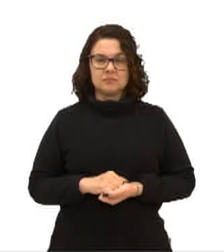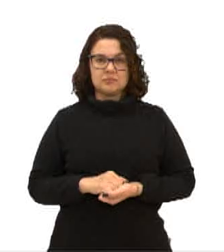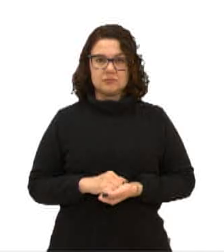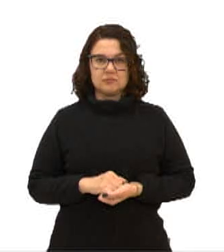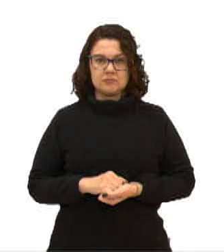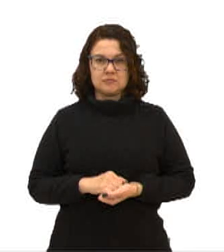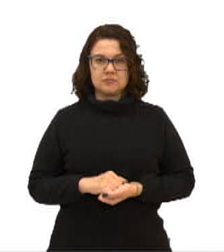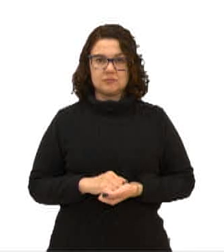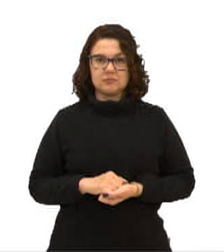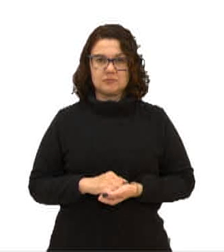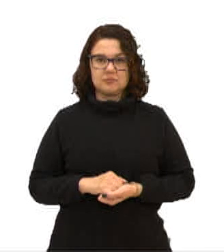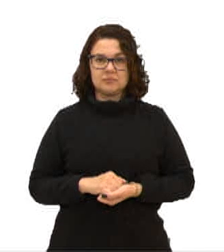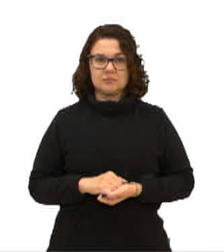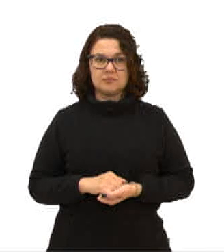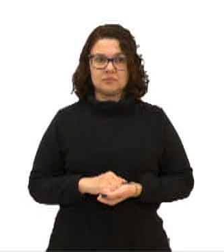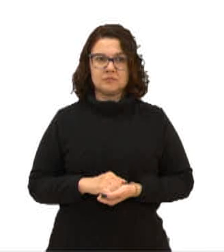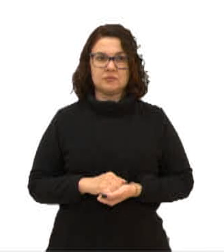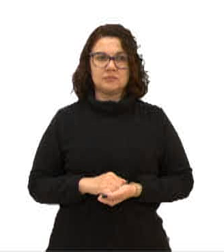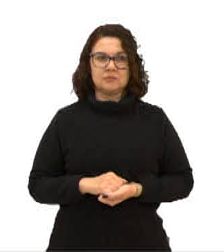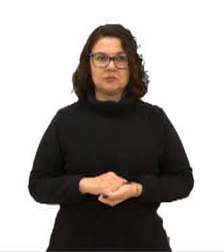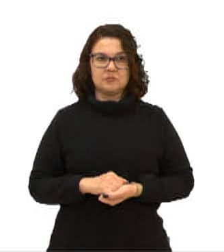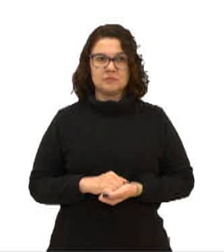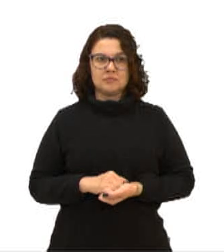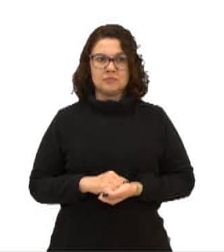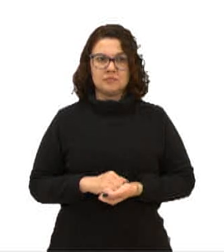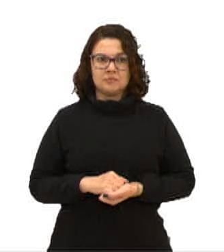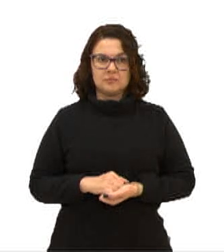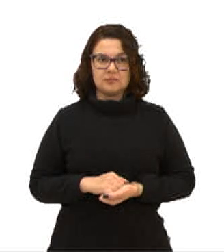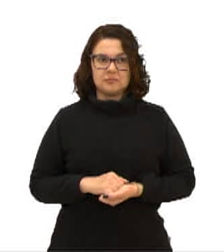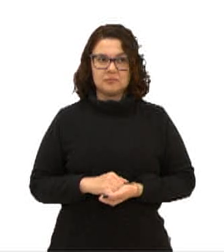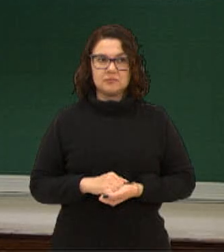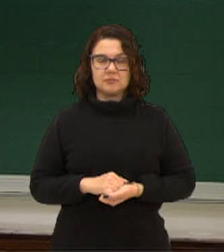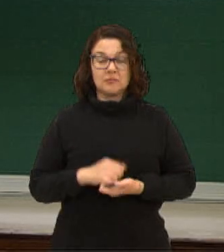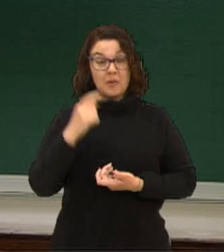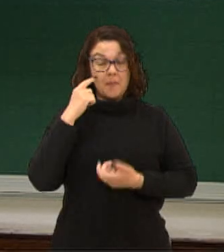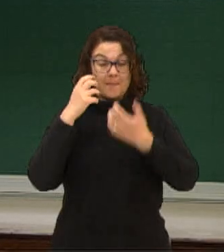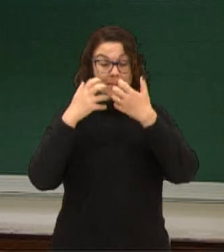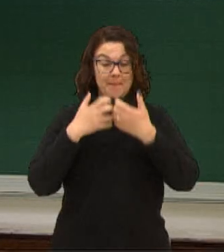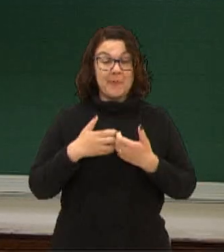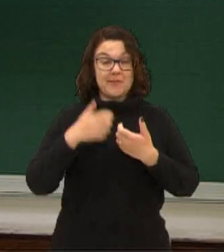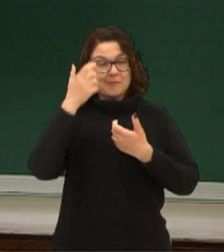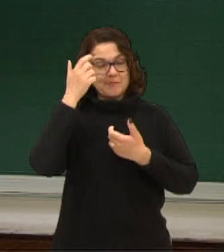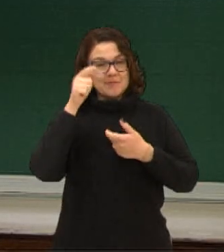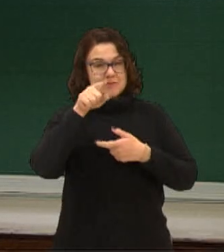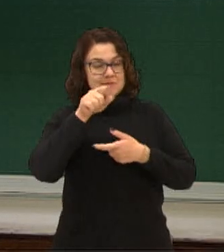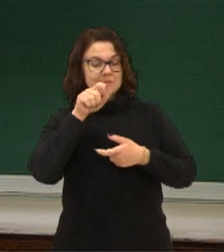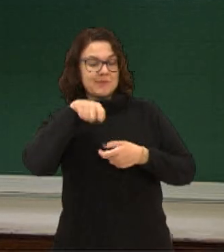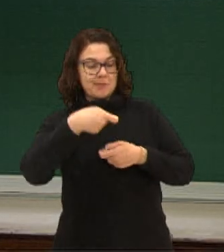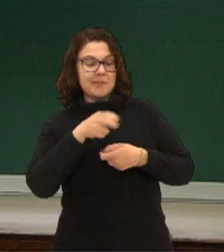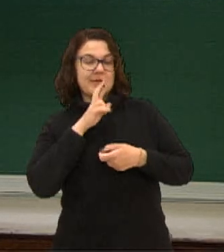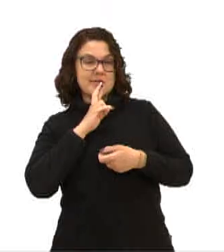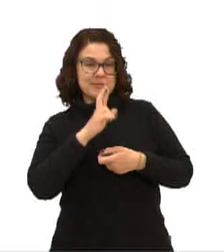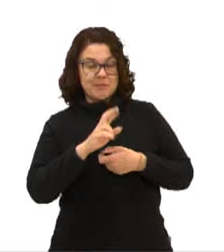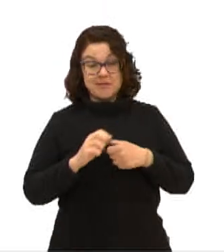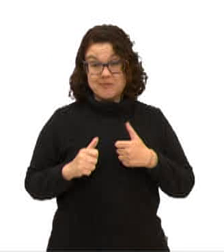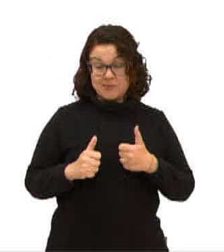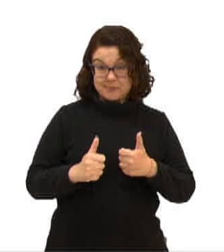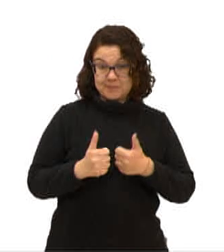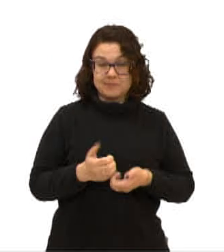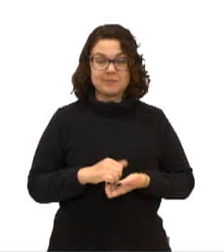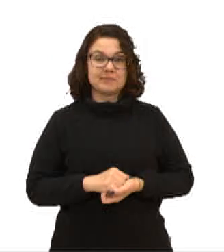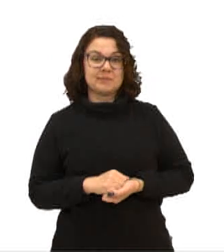que saca um seno e oferece a la criatura? Pensem um pouquinho a respeito disso e já voltamos para